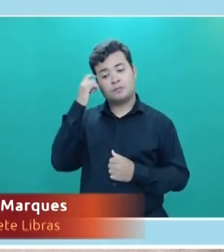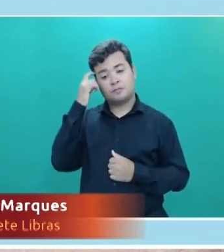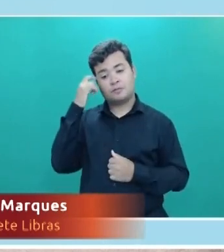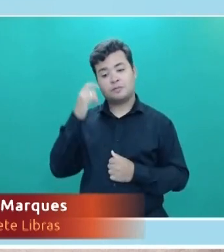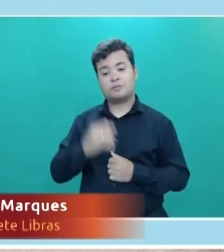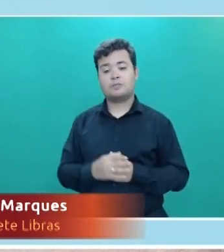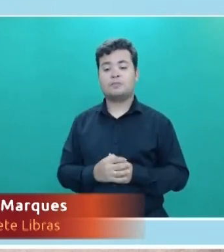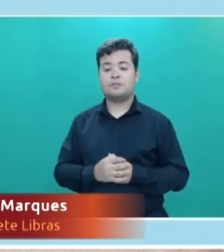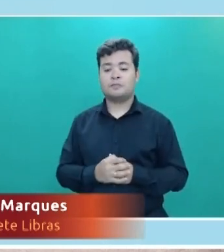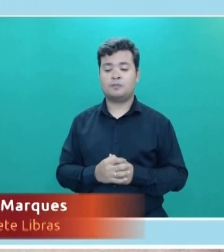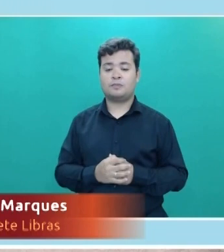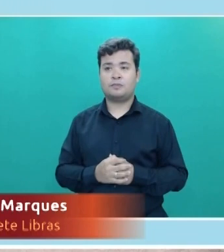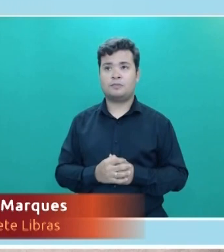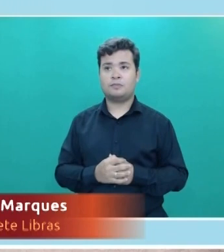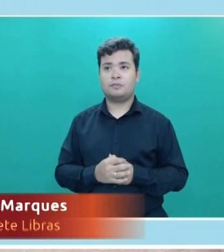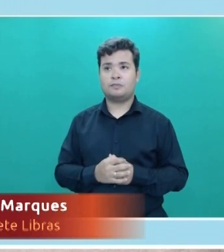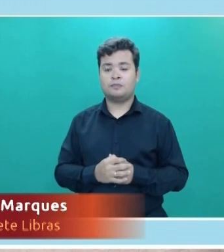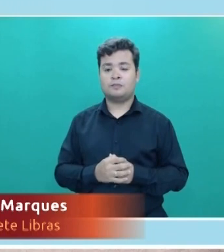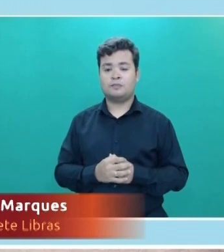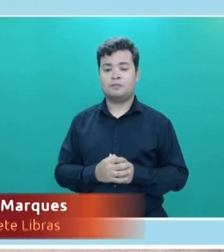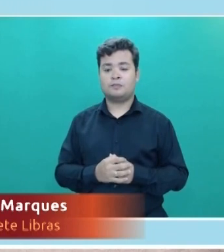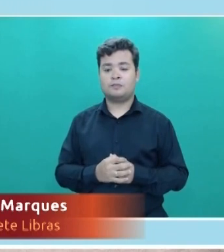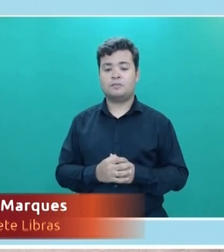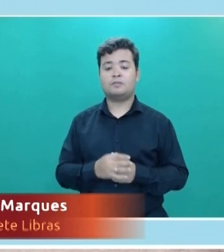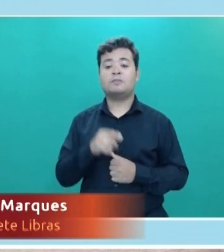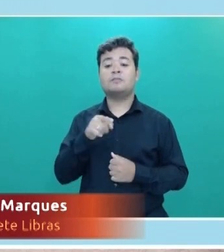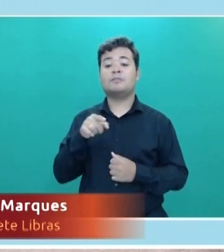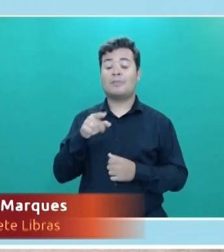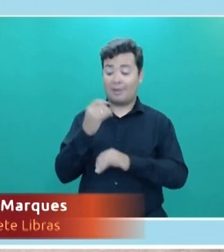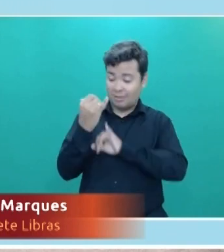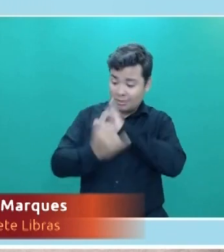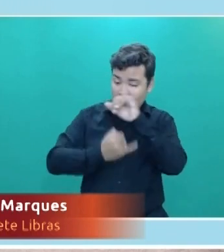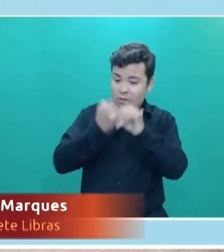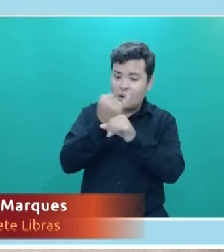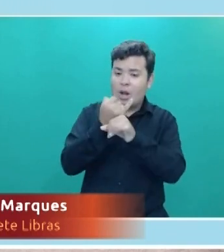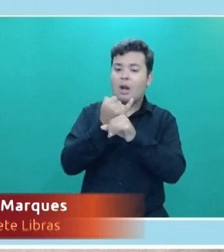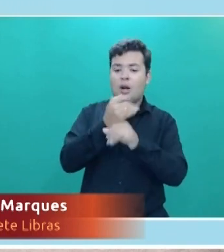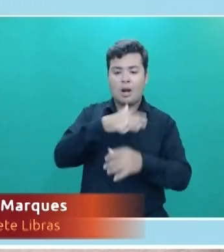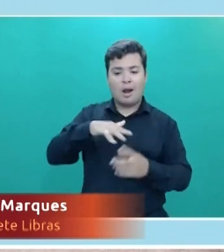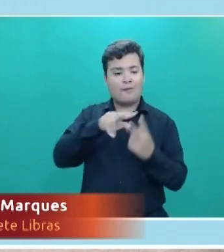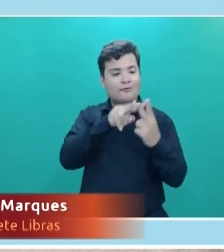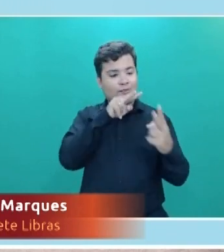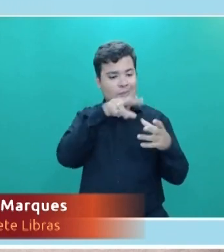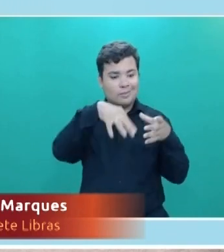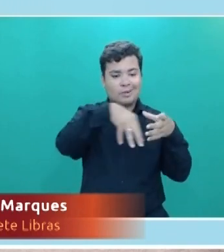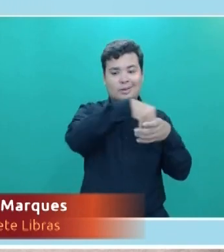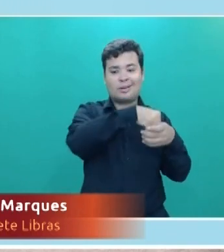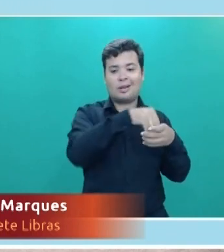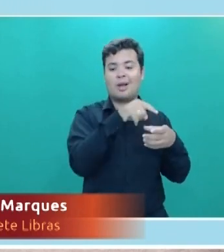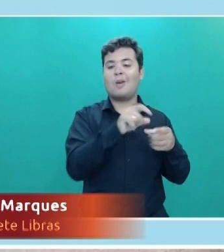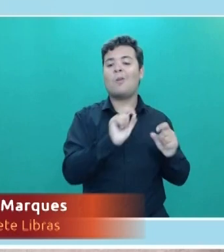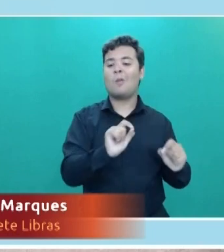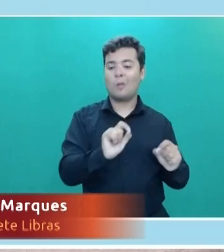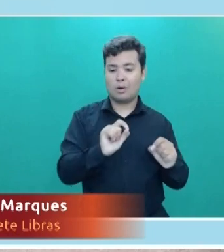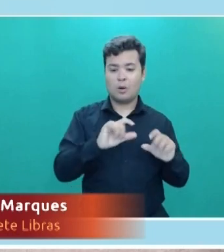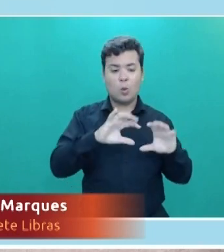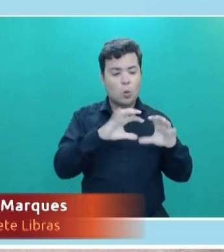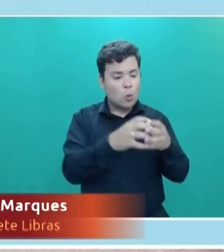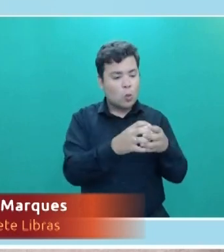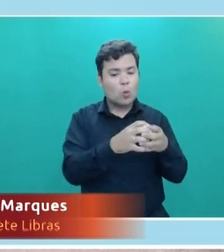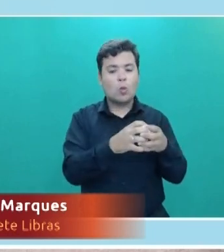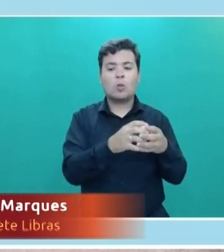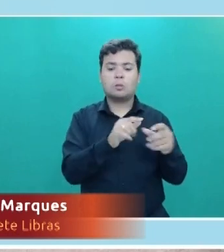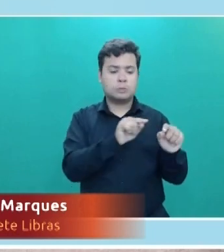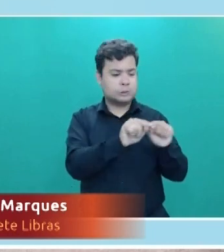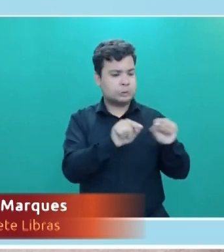que se refere dentro do ecossistema online, dentro do ambiente virtual, esses grupos, eles fazem